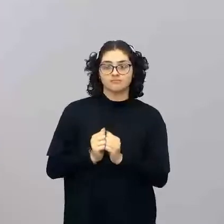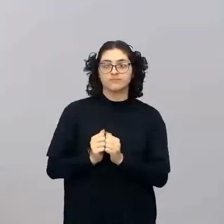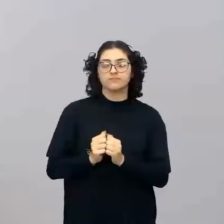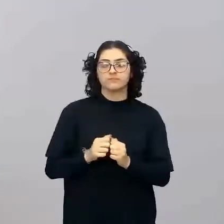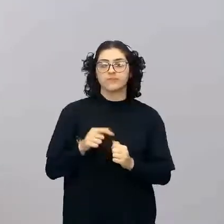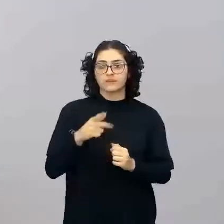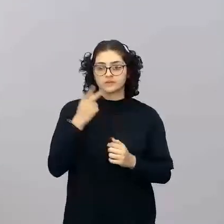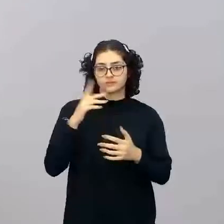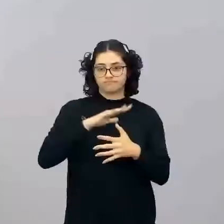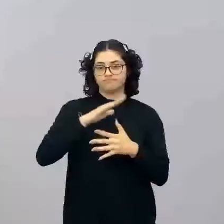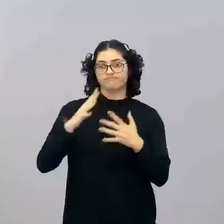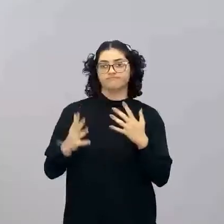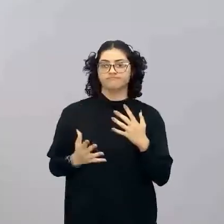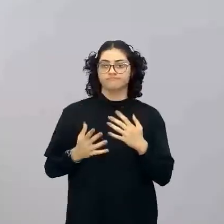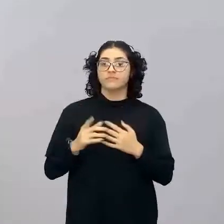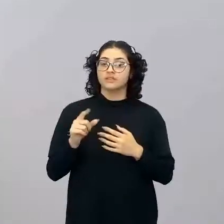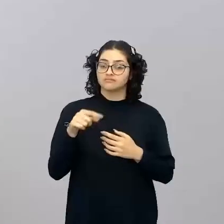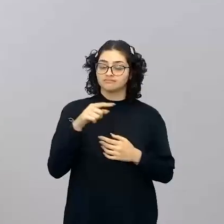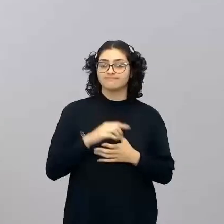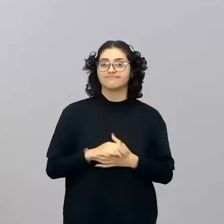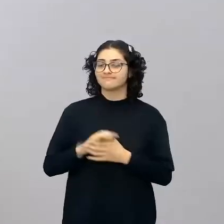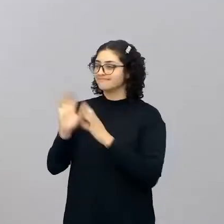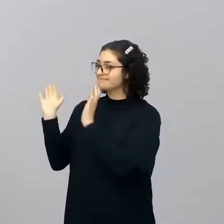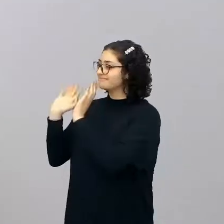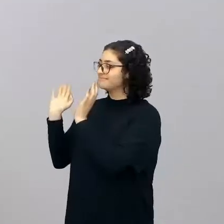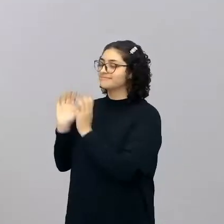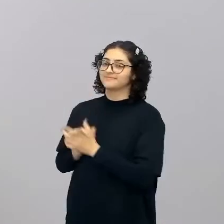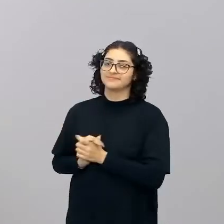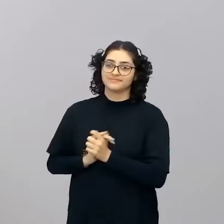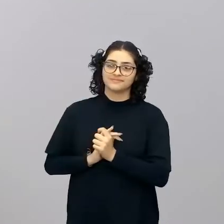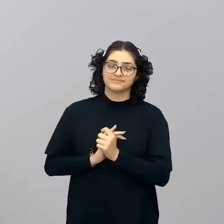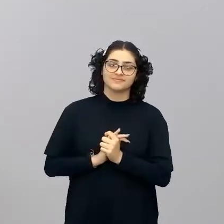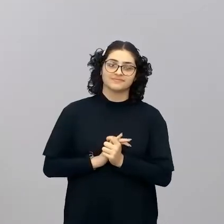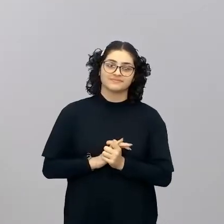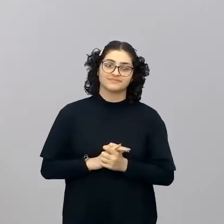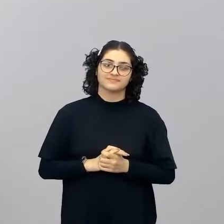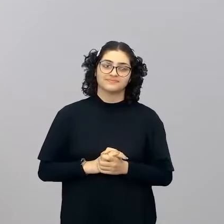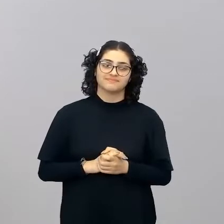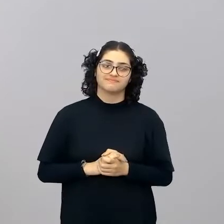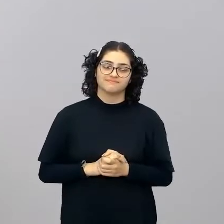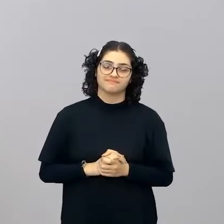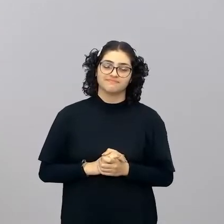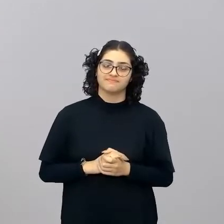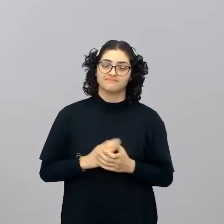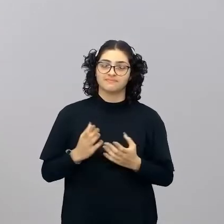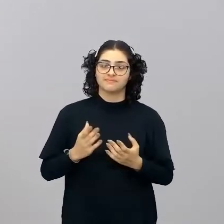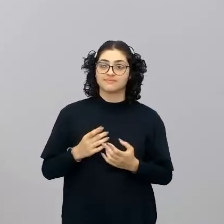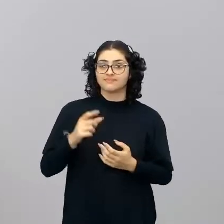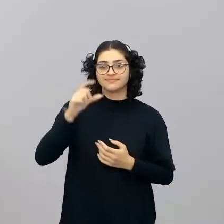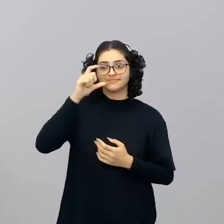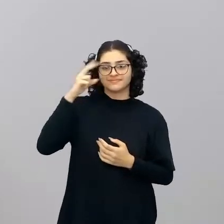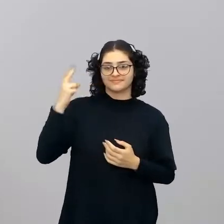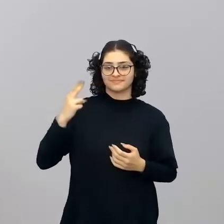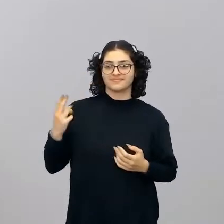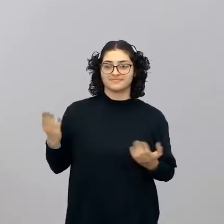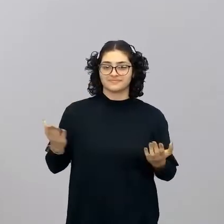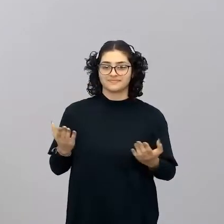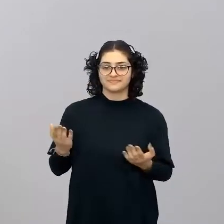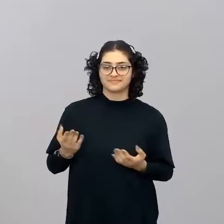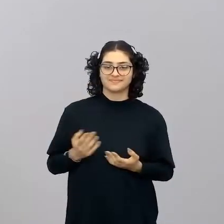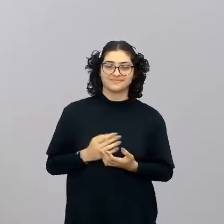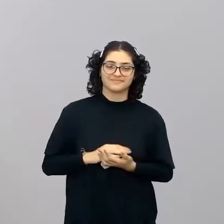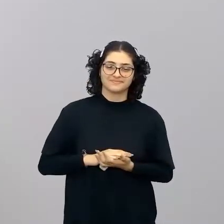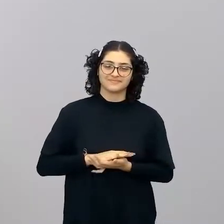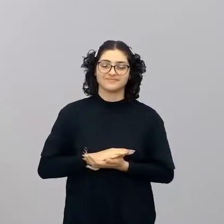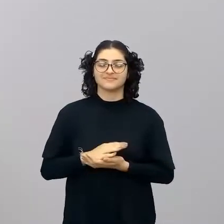de Libras, né? Sejam aí bem-vindos às nossas aulas. E tá comigo a Natália. Nath, muito